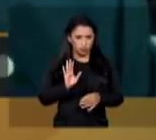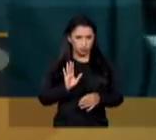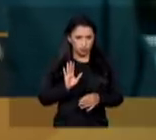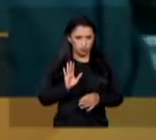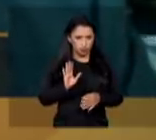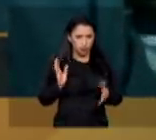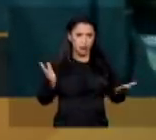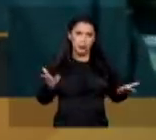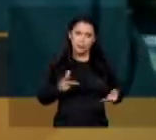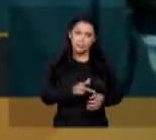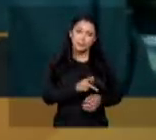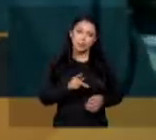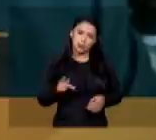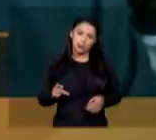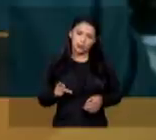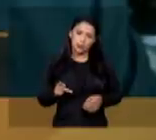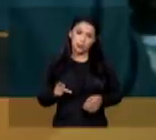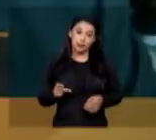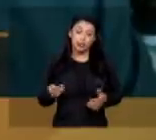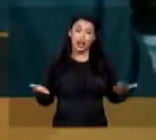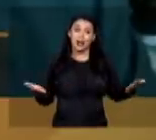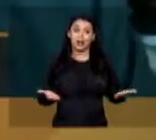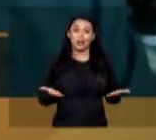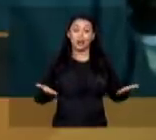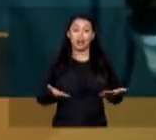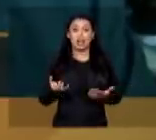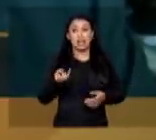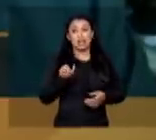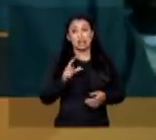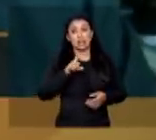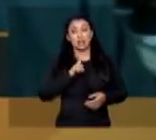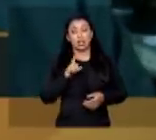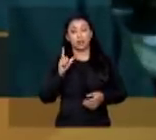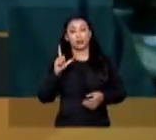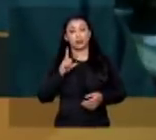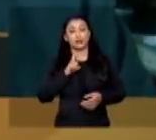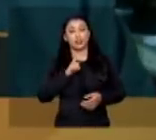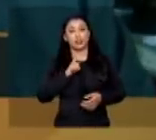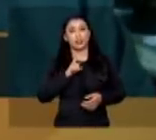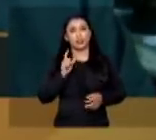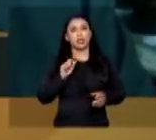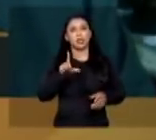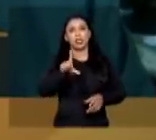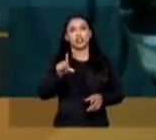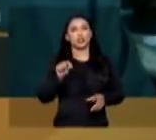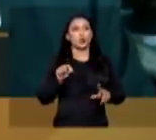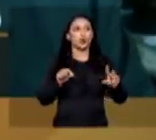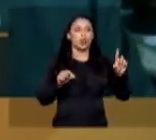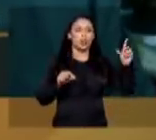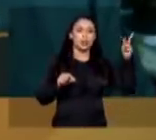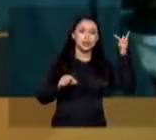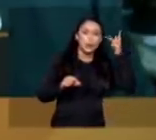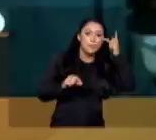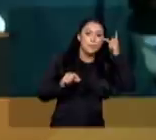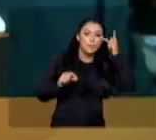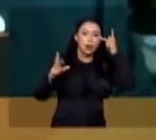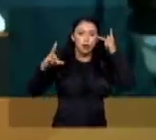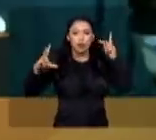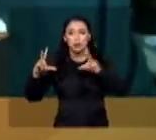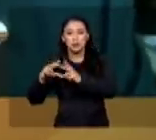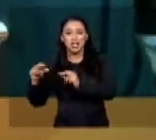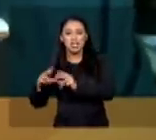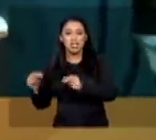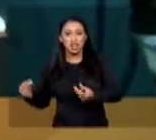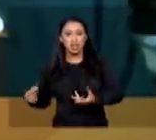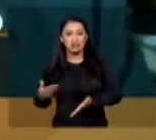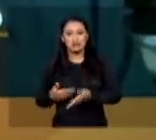essa altura, se eu tivesse que definir São Paulo, Brasília, seria no par ou ímpar. E como juiz,